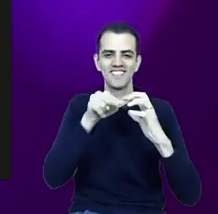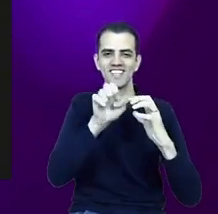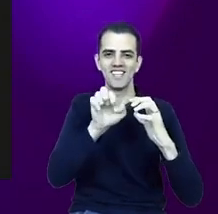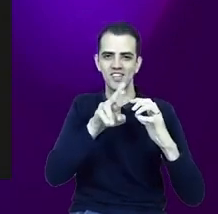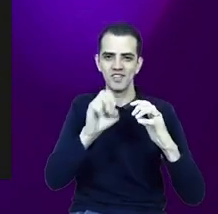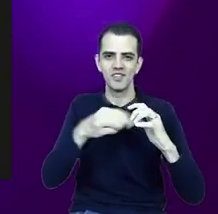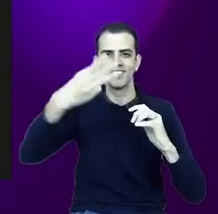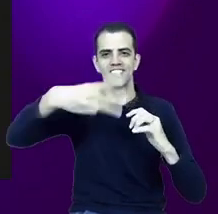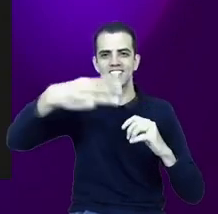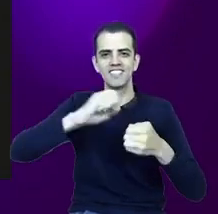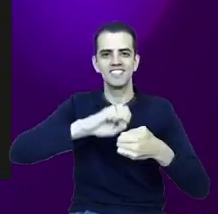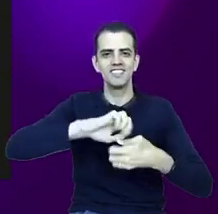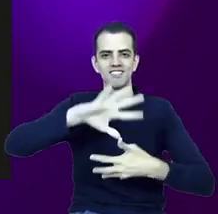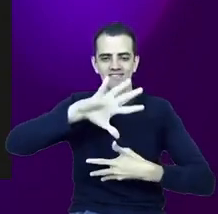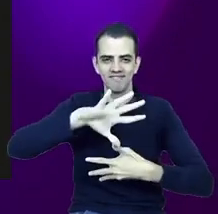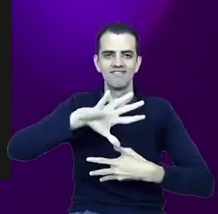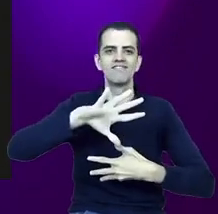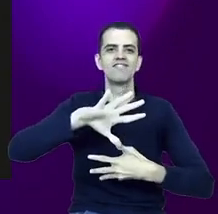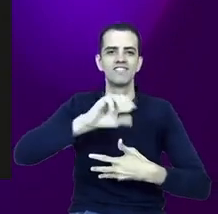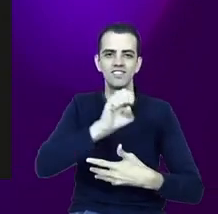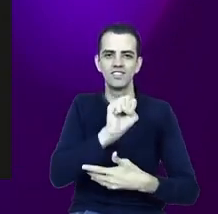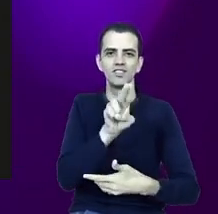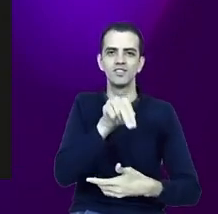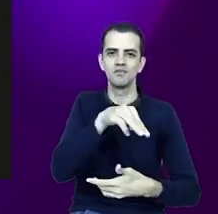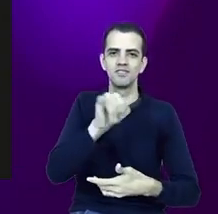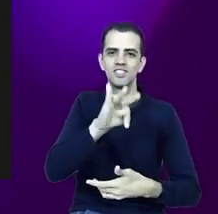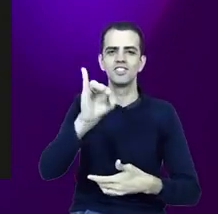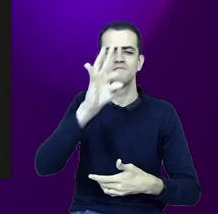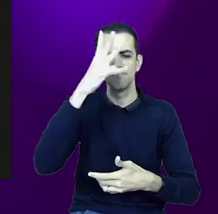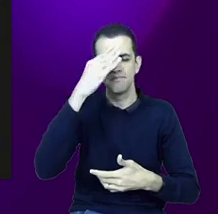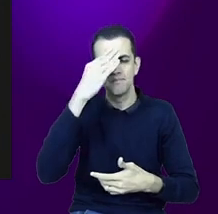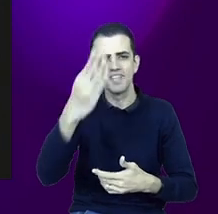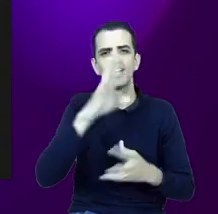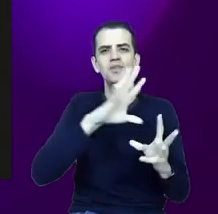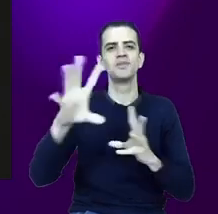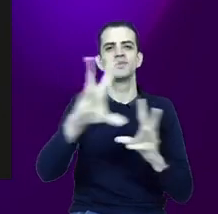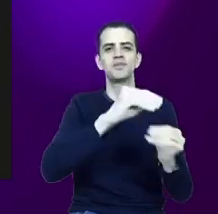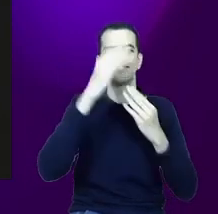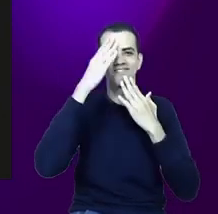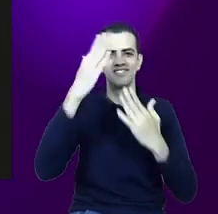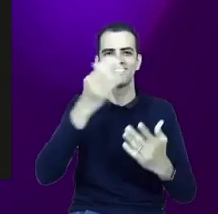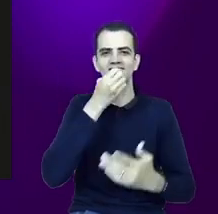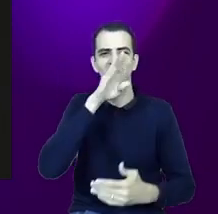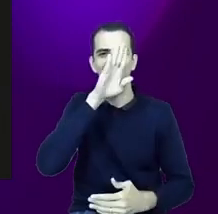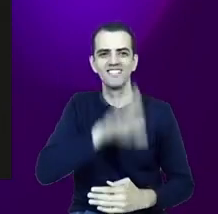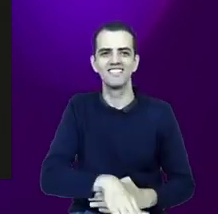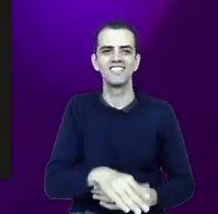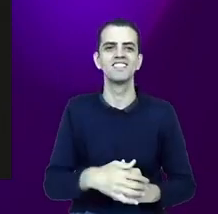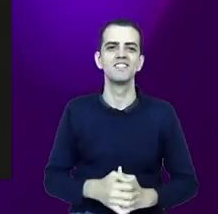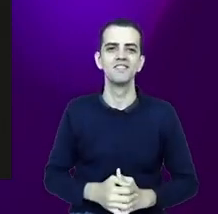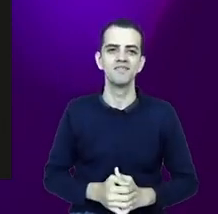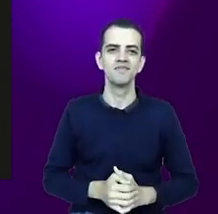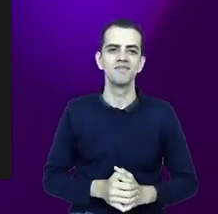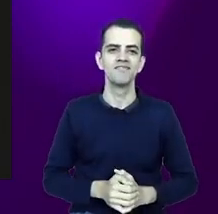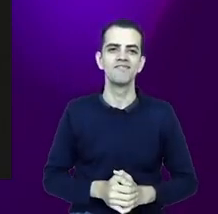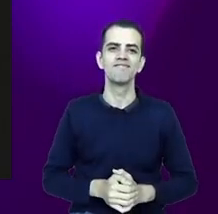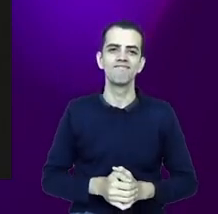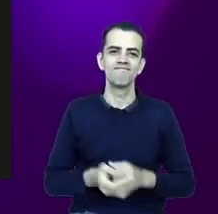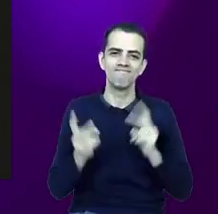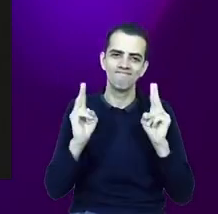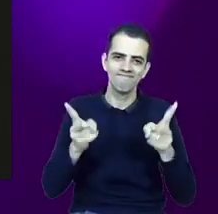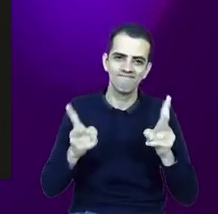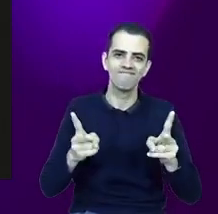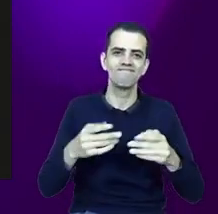Summit Internacional Américas. Muito obrigado a todos. Obrigado. Boa tarde e sigam aí